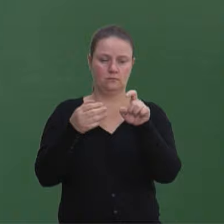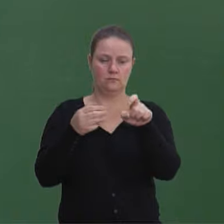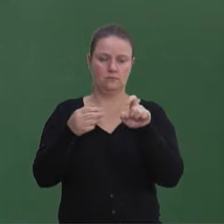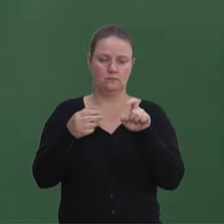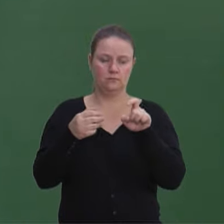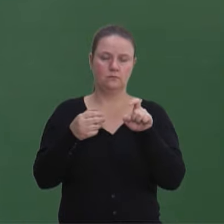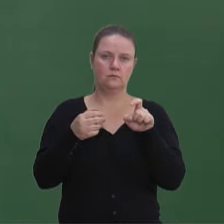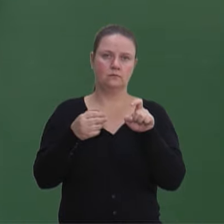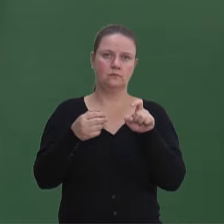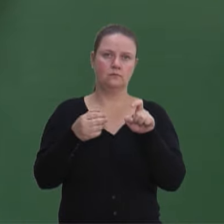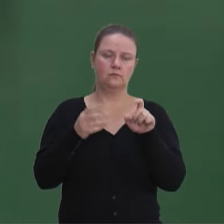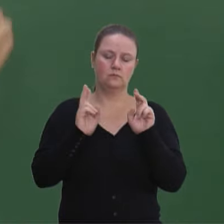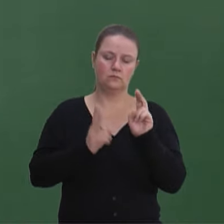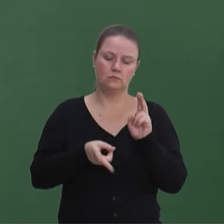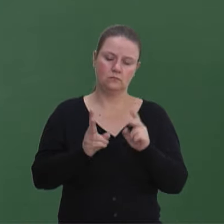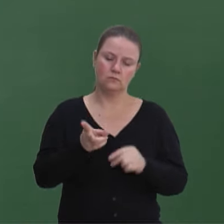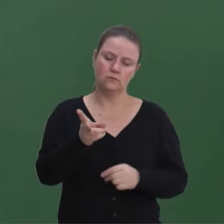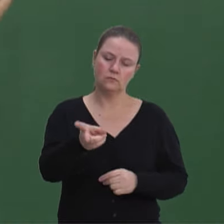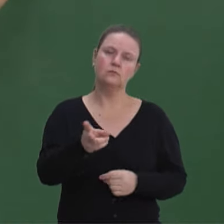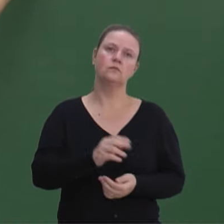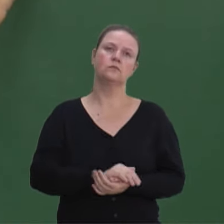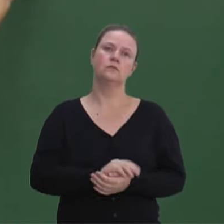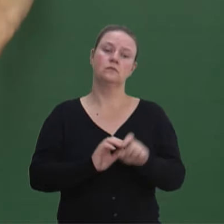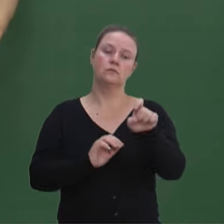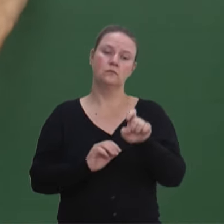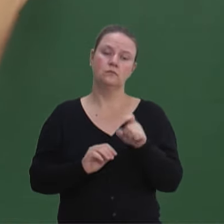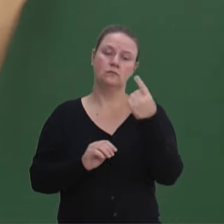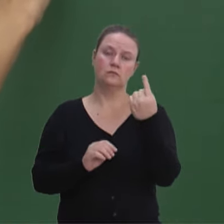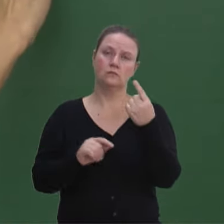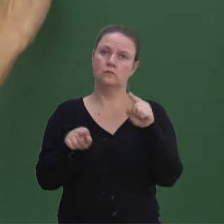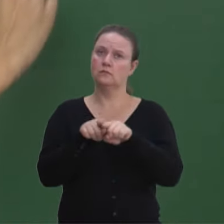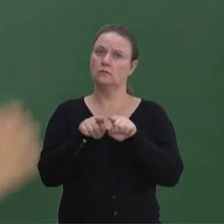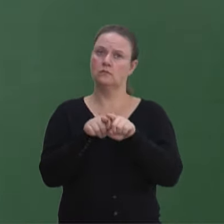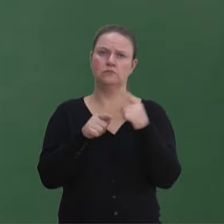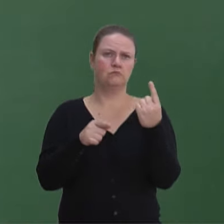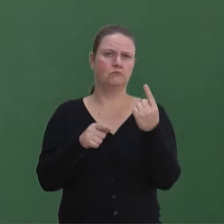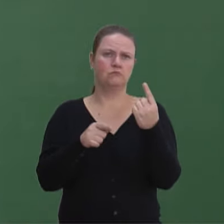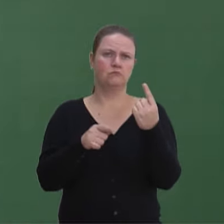x eu vou manter, x1 é 1 também.